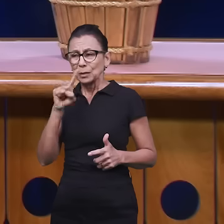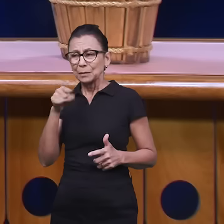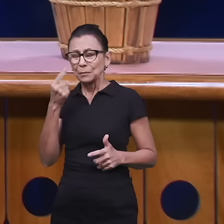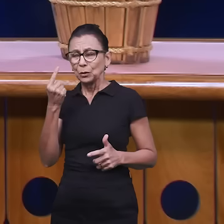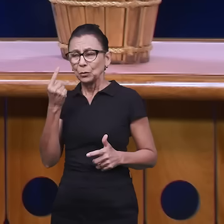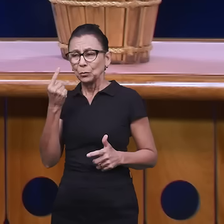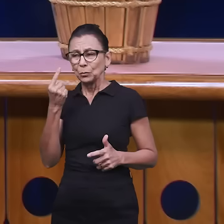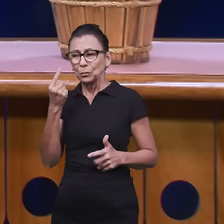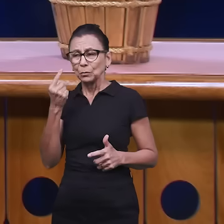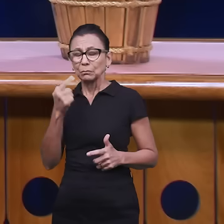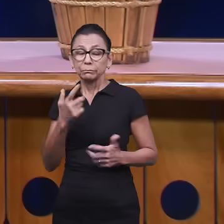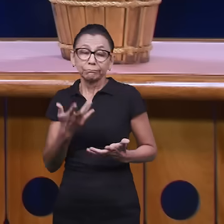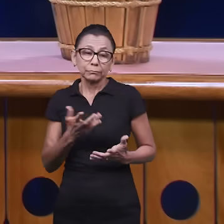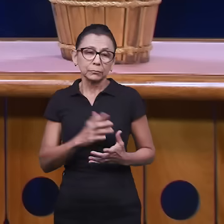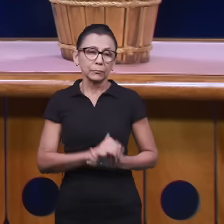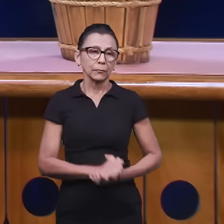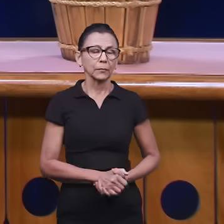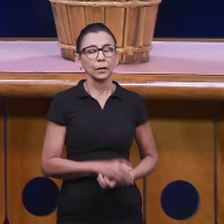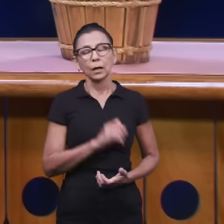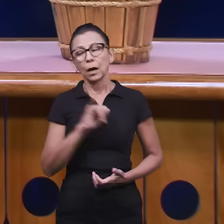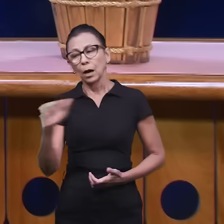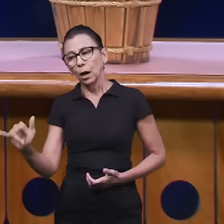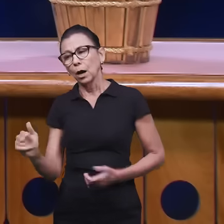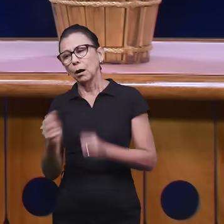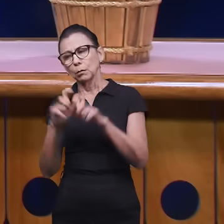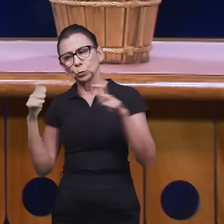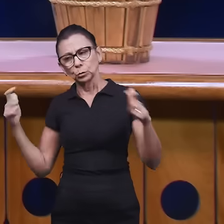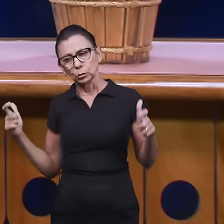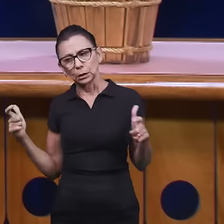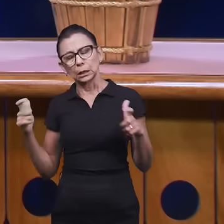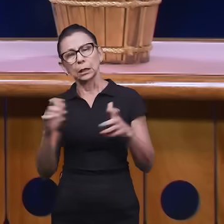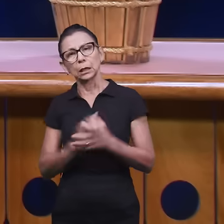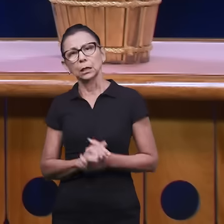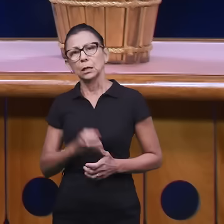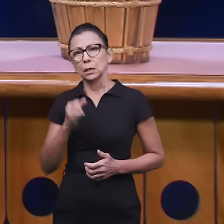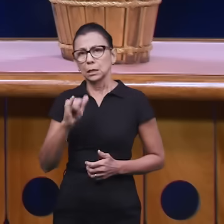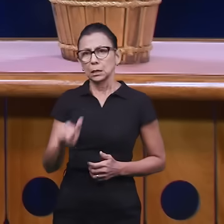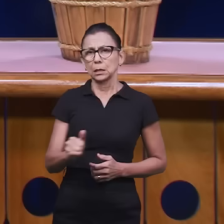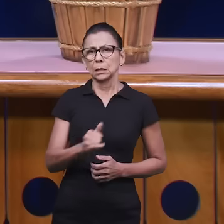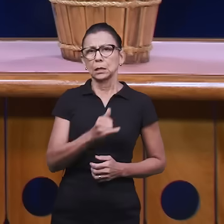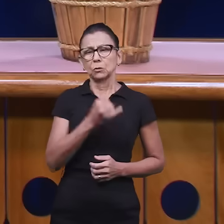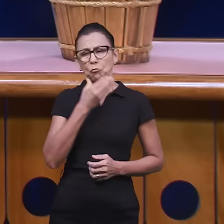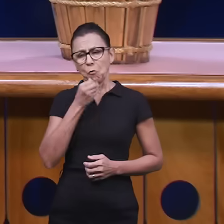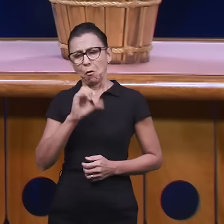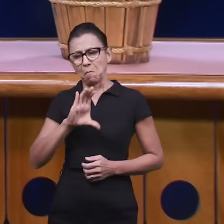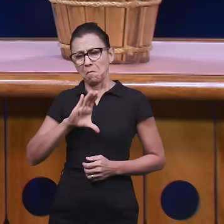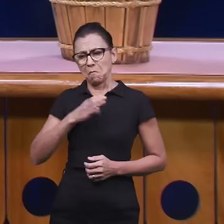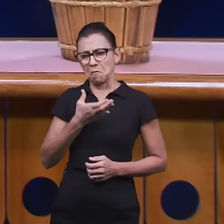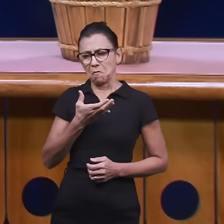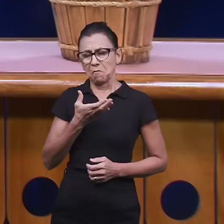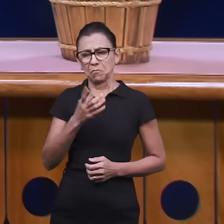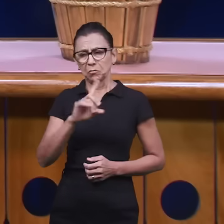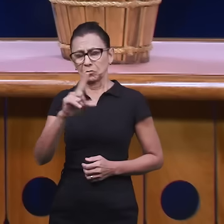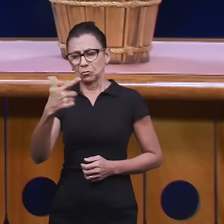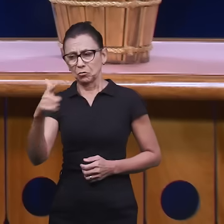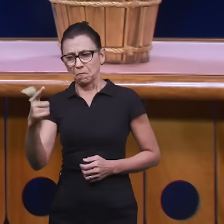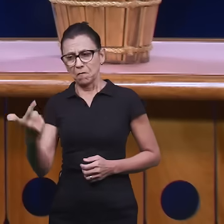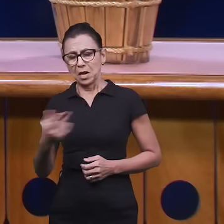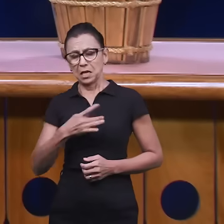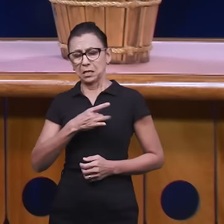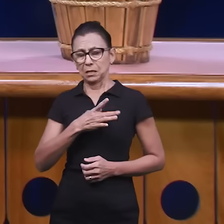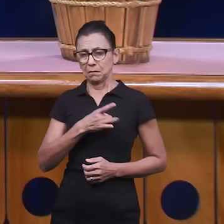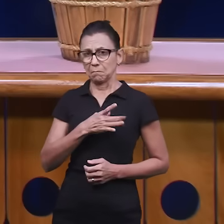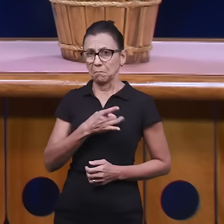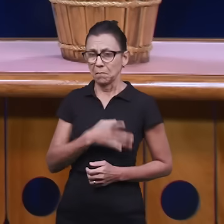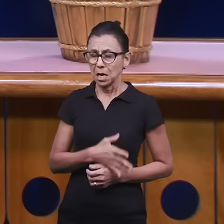Então, são muitos. E Gideão então disse: olha, quem tiver medo, quem for covarde, quem não tiver preparado para a